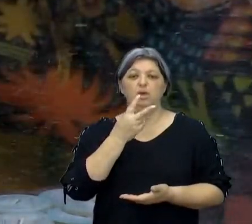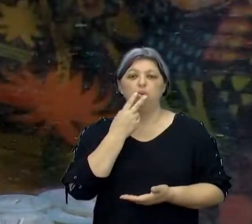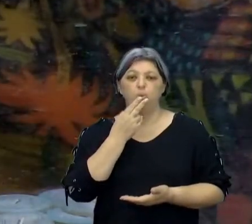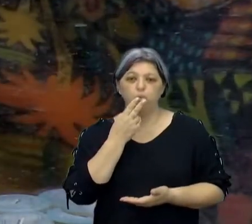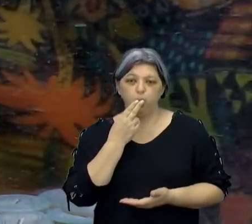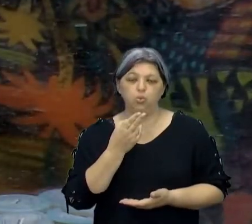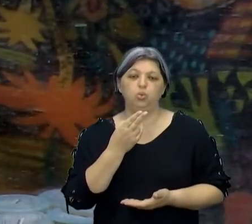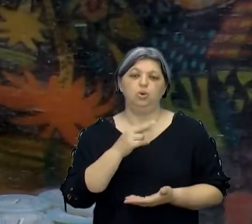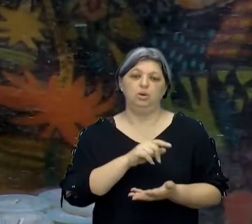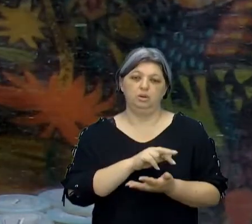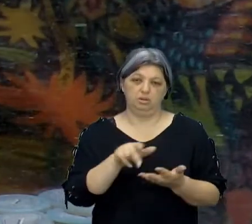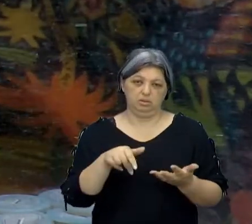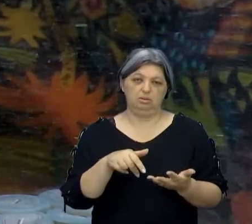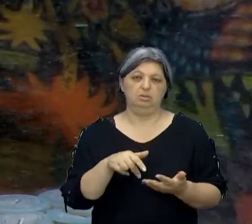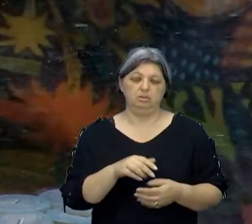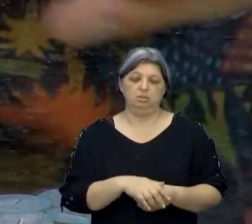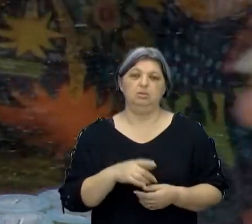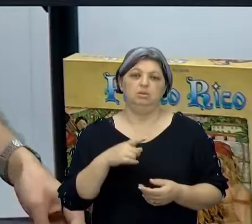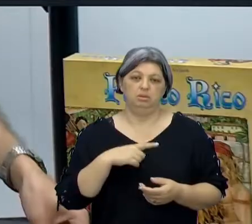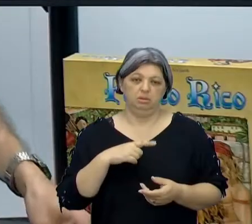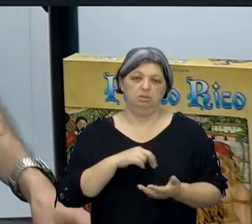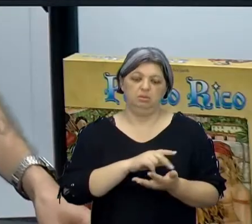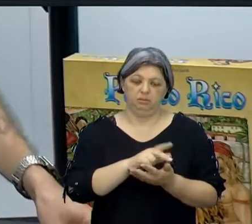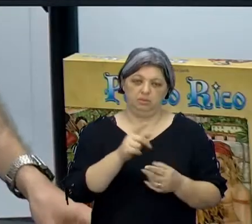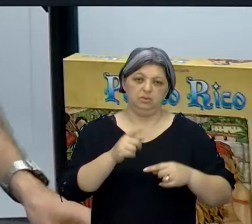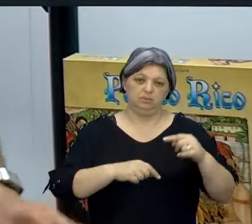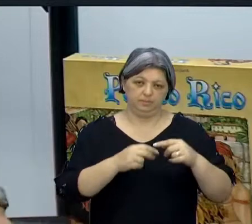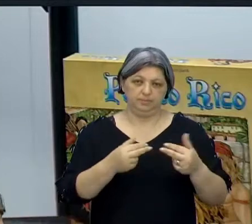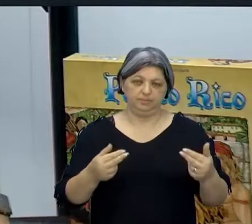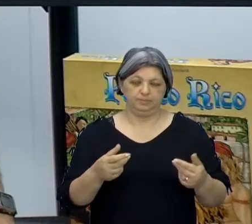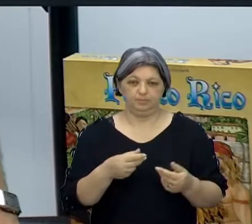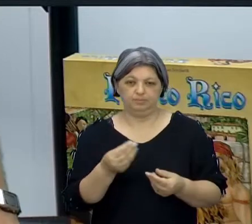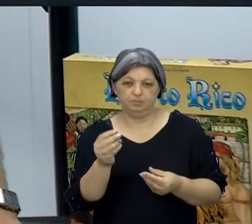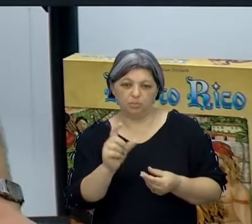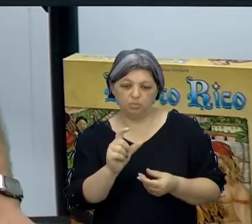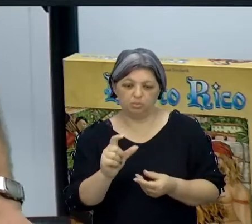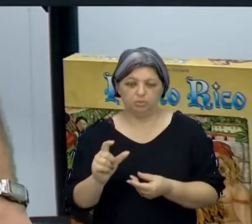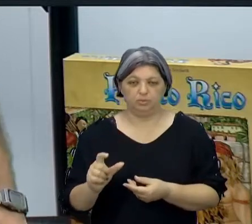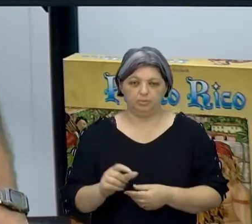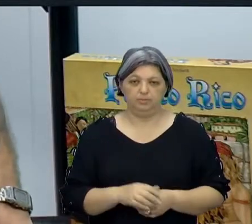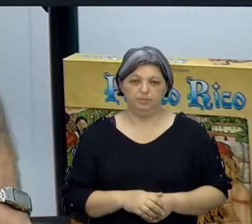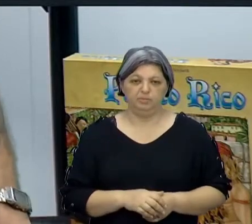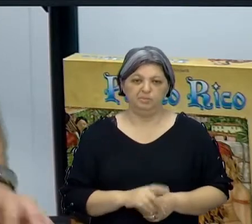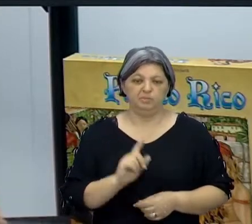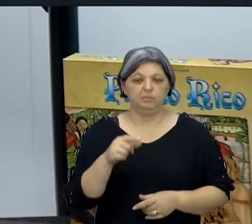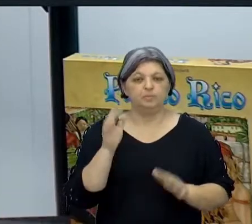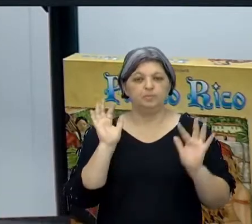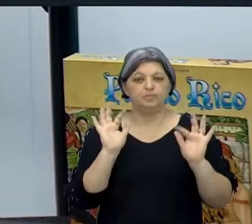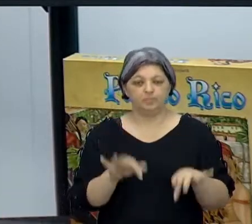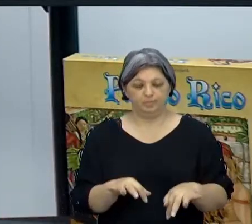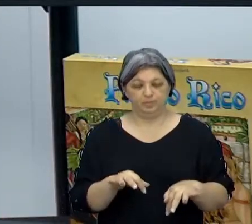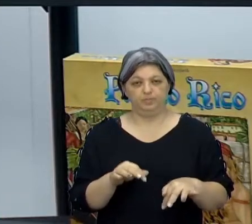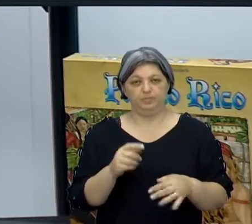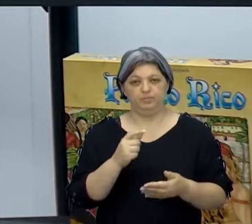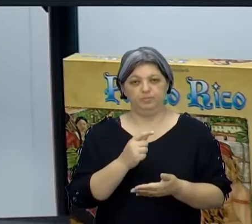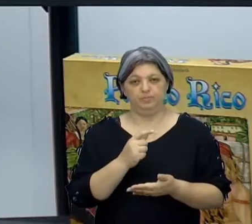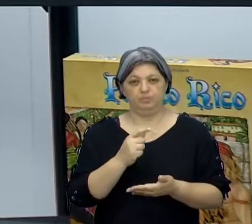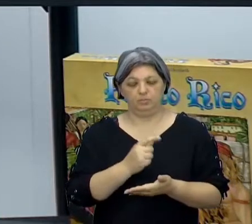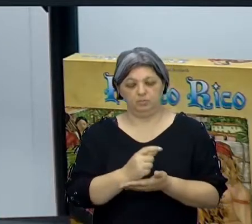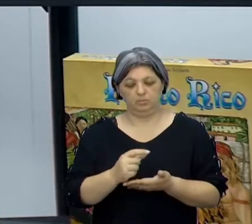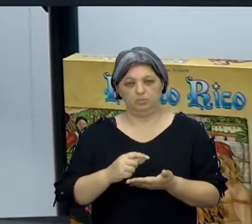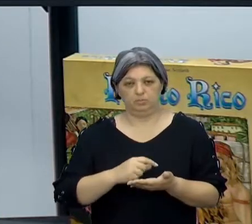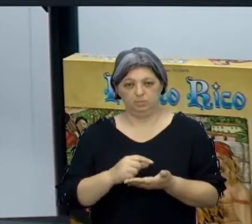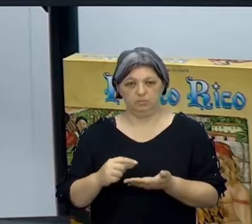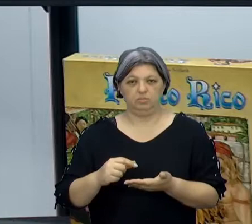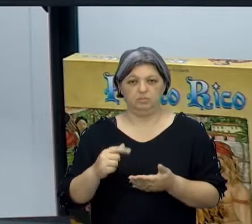e tem mais um que não tem o índigo. E então quando acabar isso aqui no tabuleiro de um jogador, é um bom